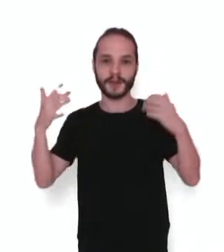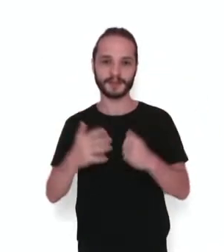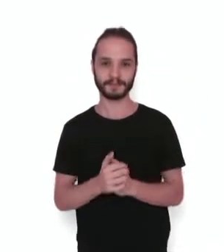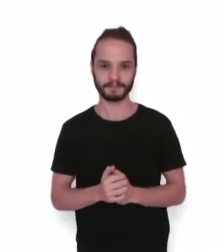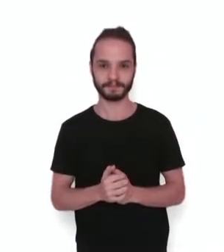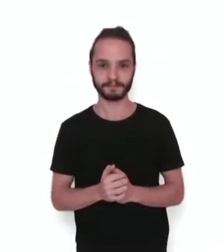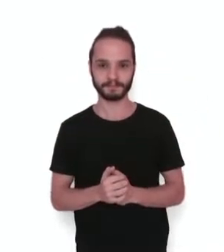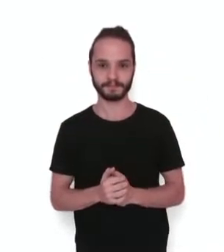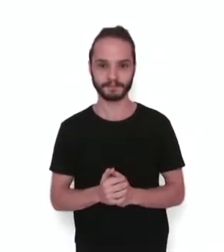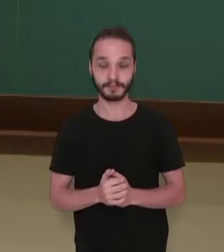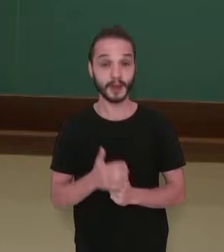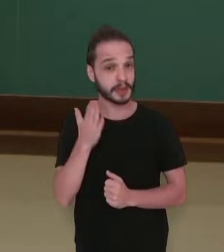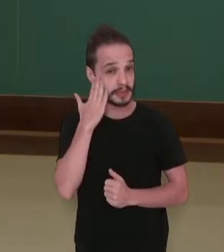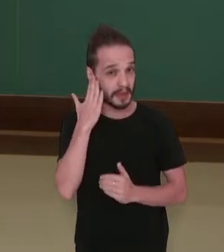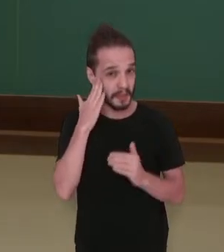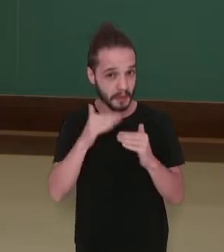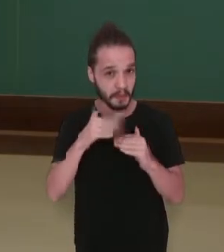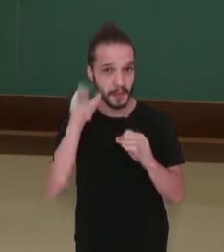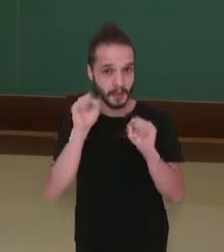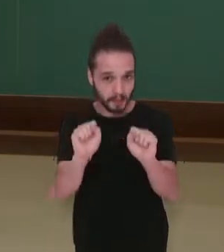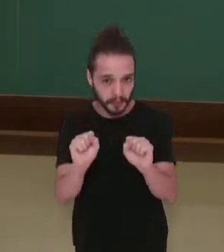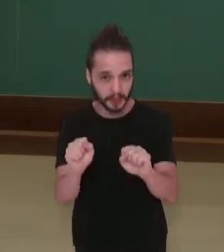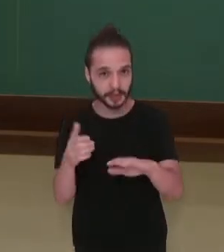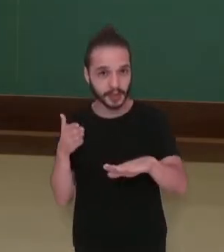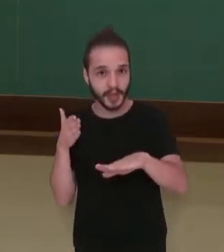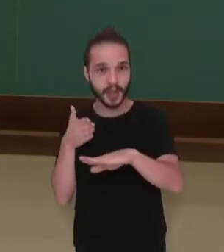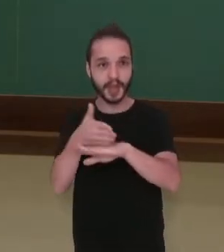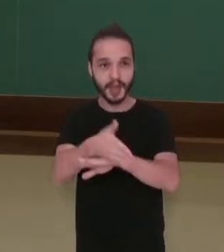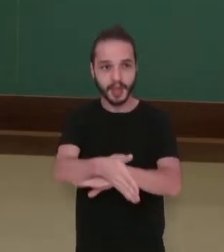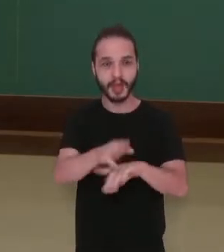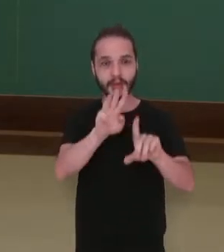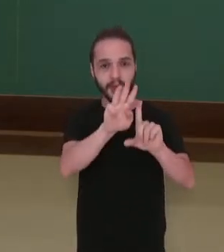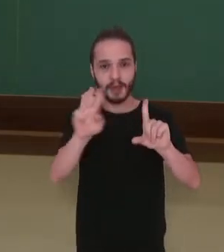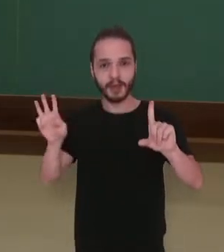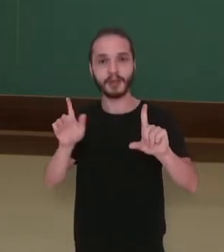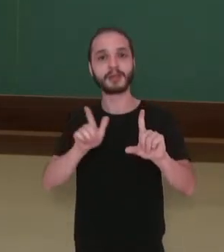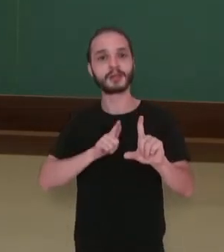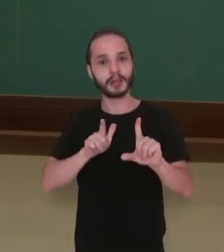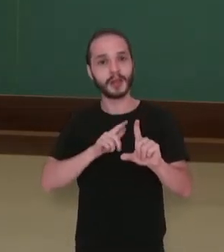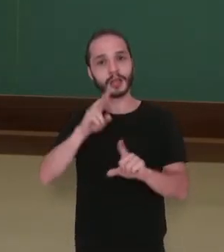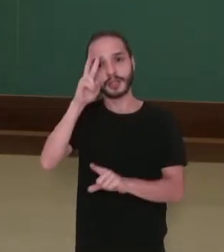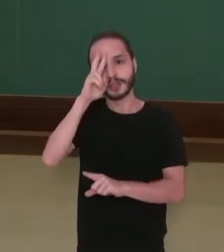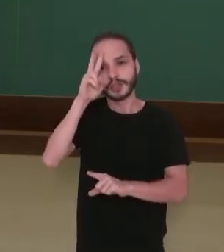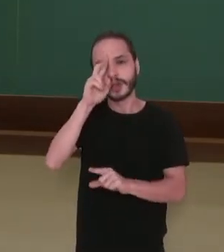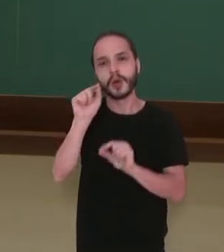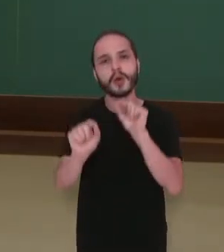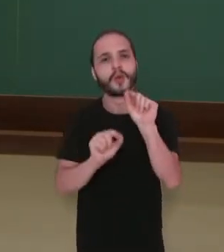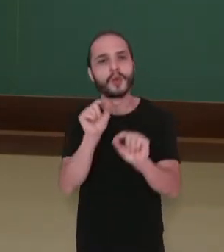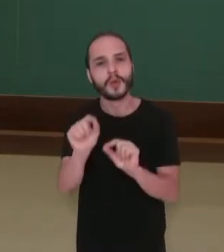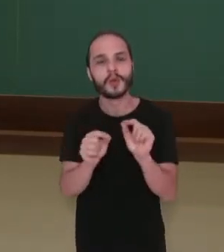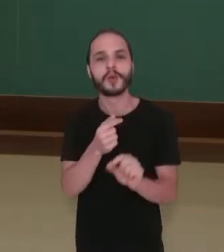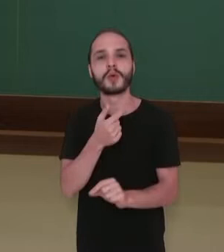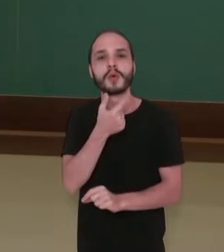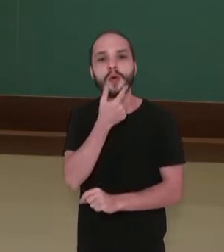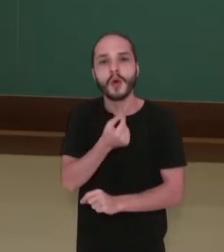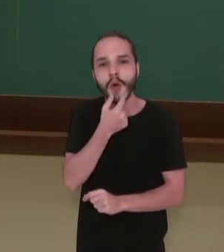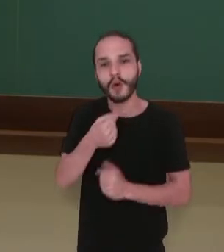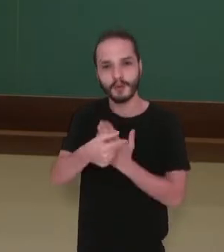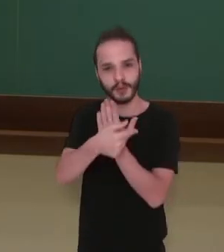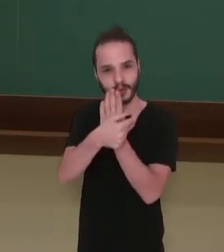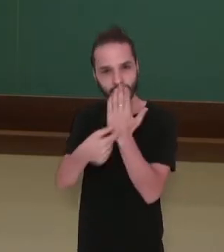Para saber mais, você pode acessar a biografia, e aqui está a biografia do cantor e compositor